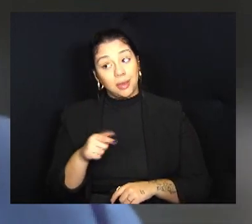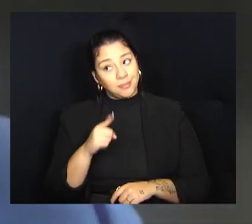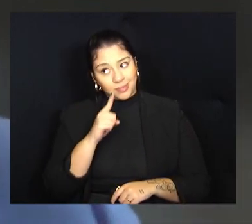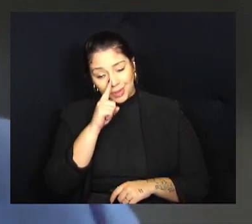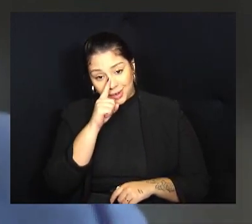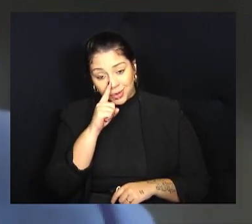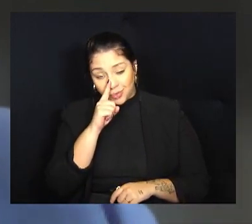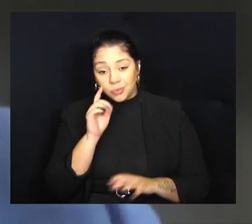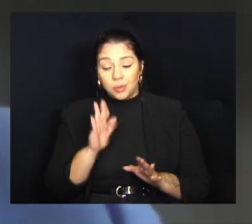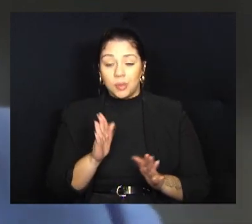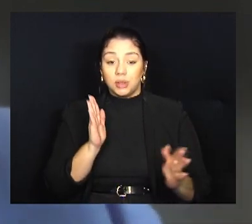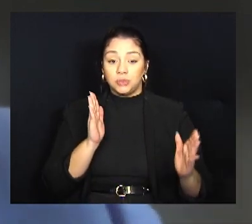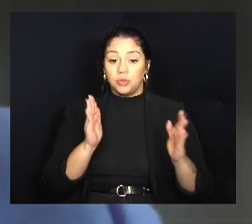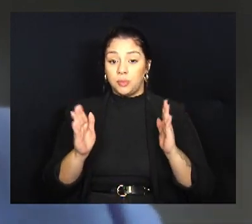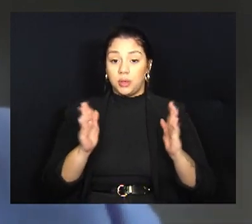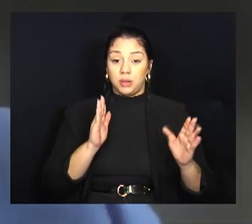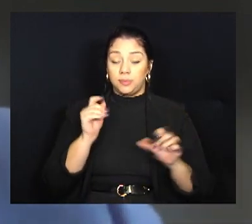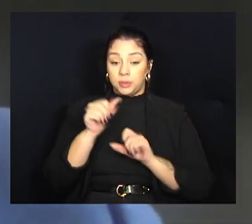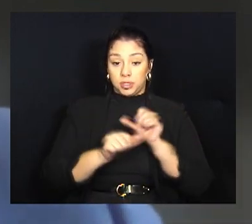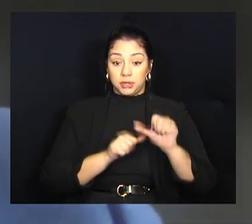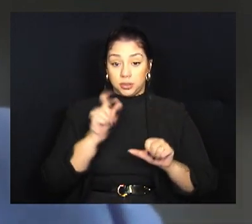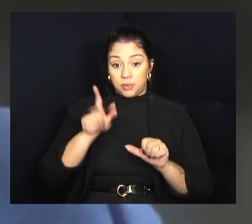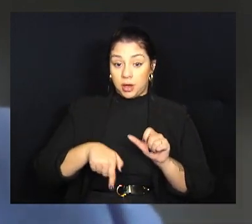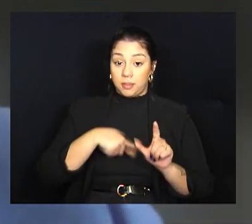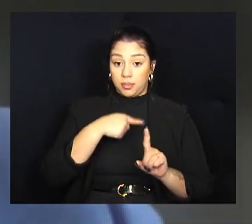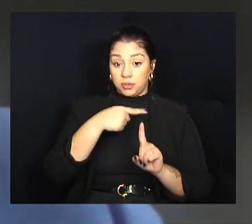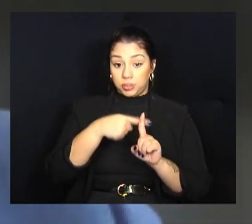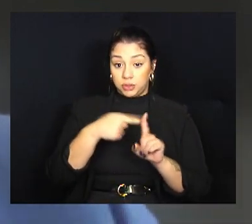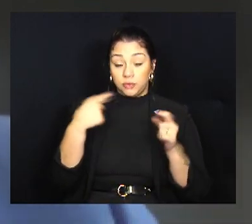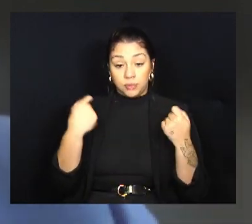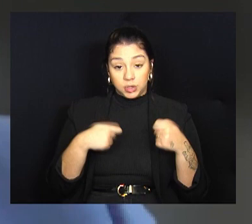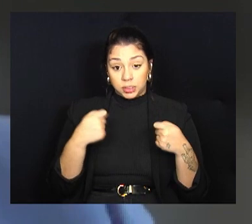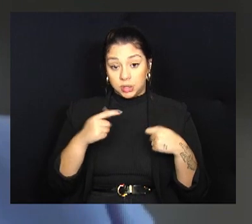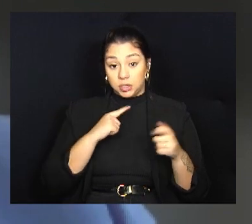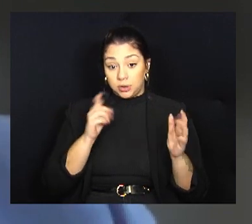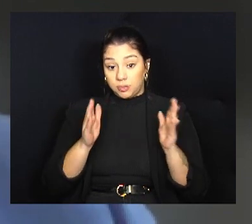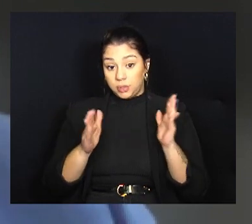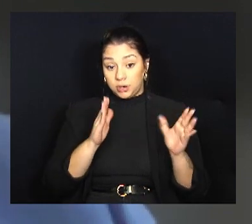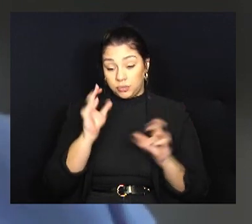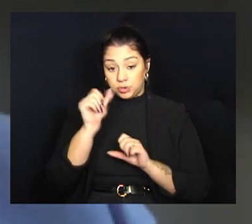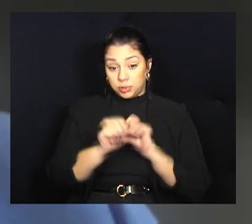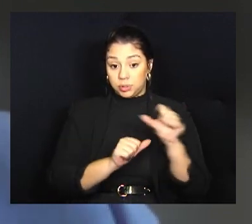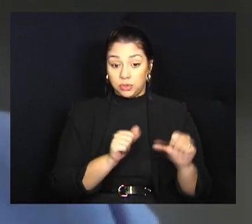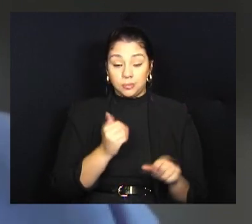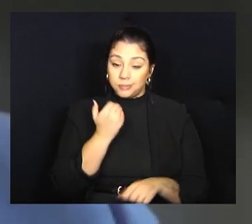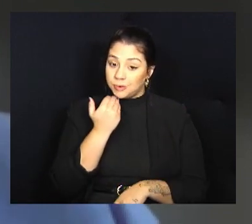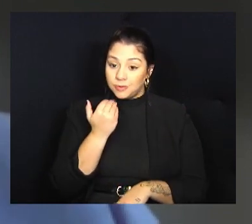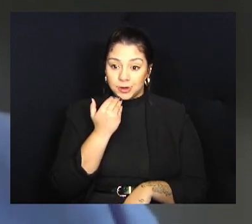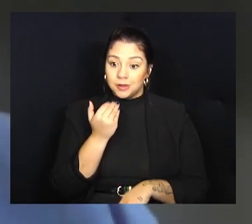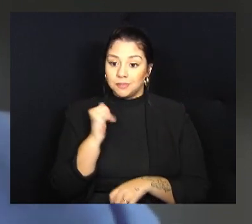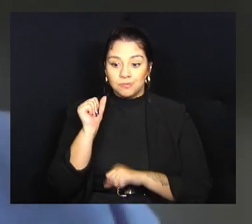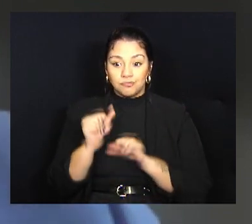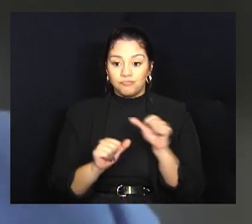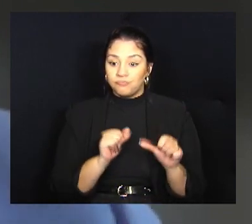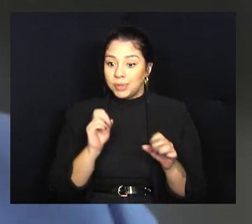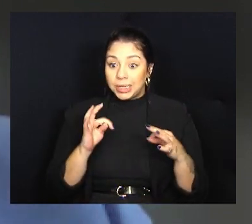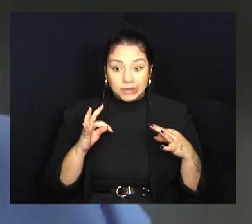o período de transição ele é positivo. Tem que ter o período de transição, não tem como fazer toda alteração